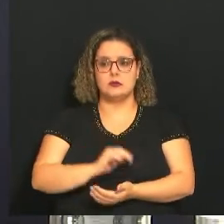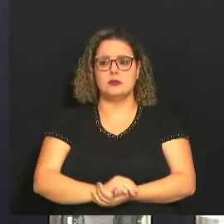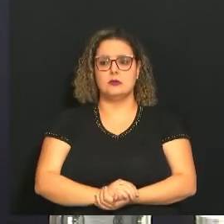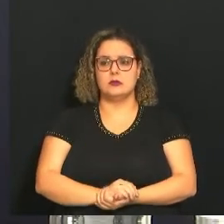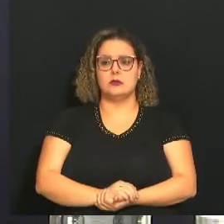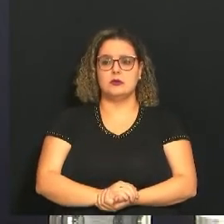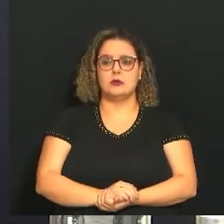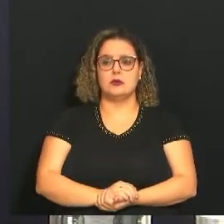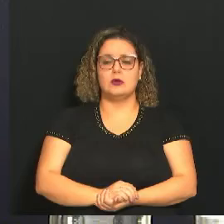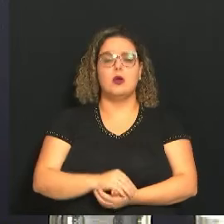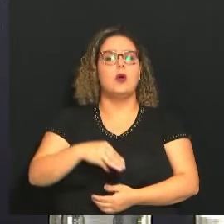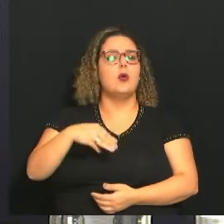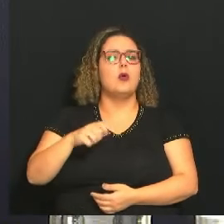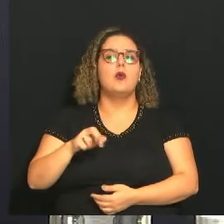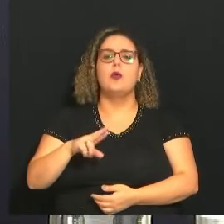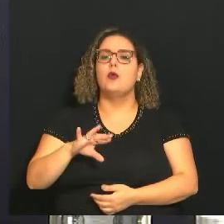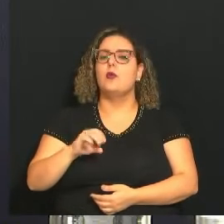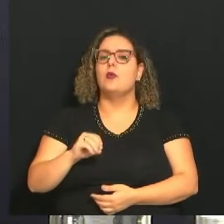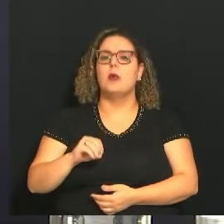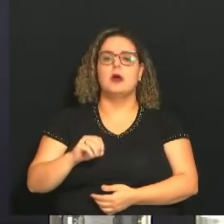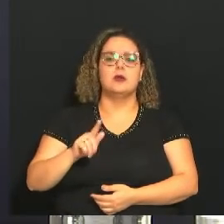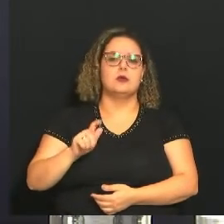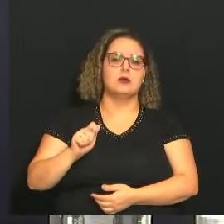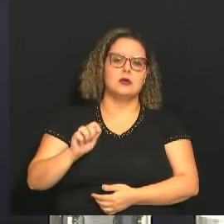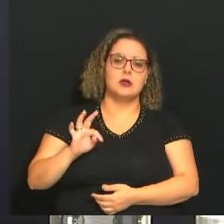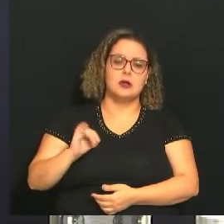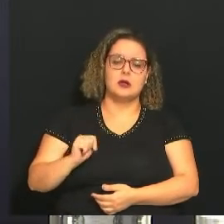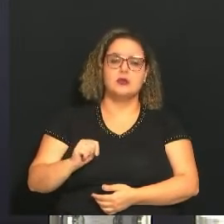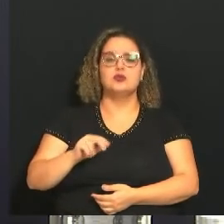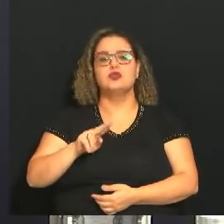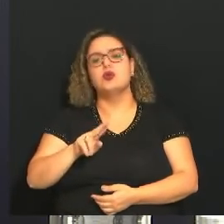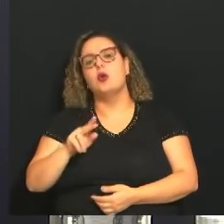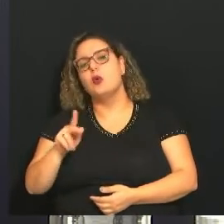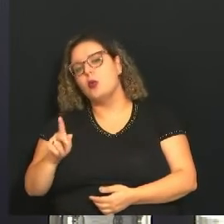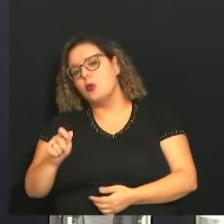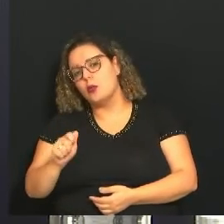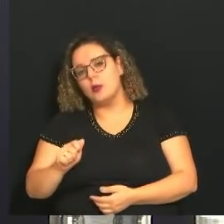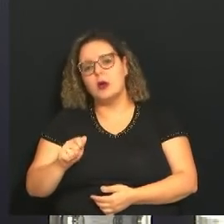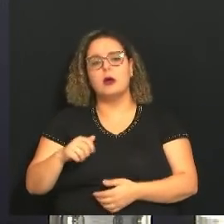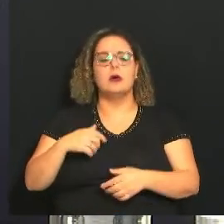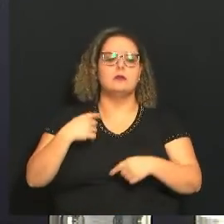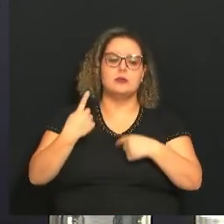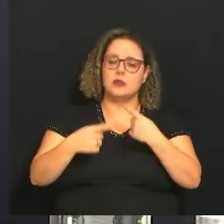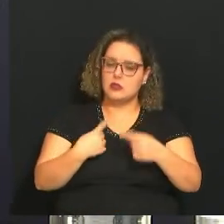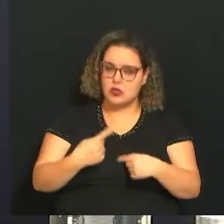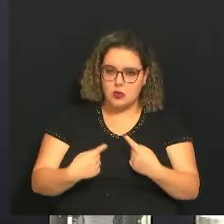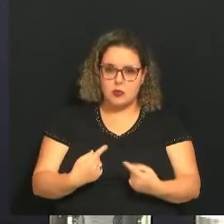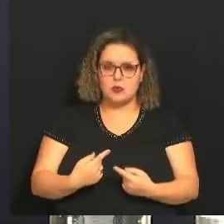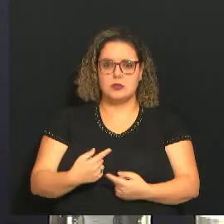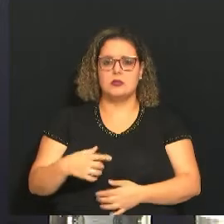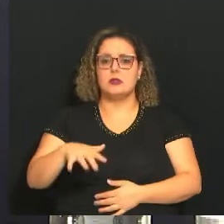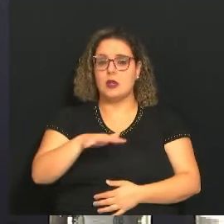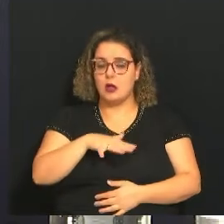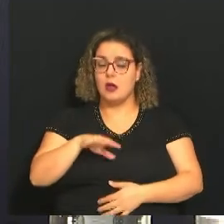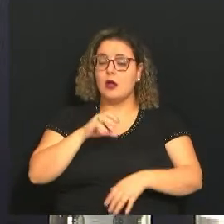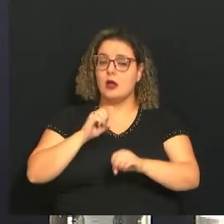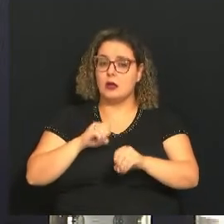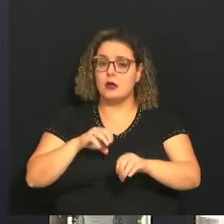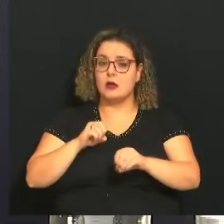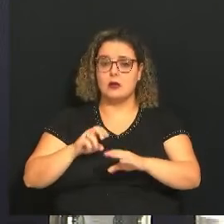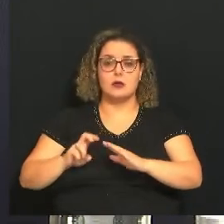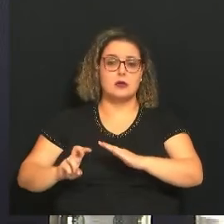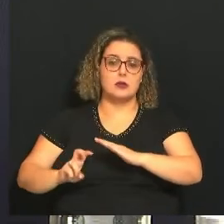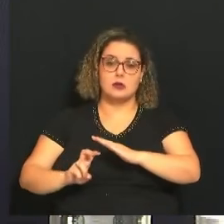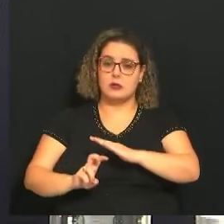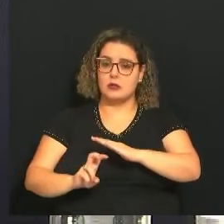como Mário Gatti, as UPA, né, a UPA do Campo Grande, enfim, como também na educação, as